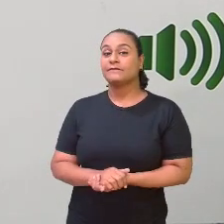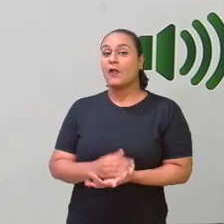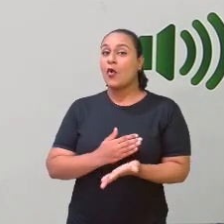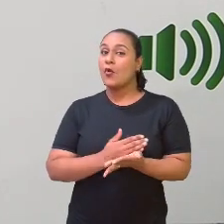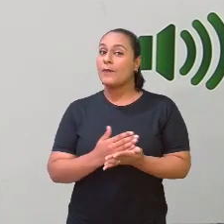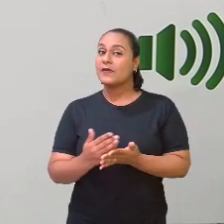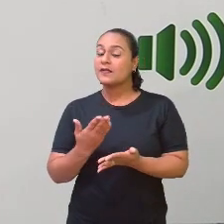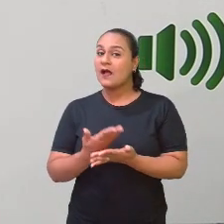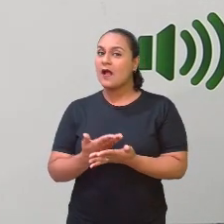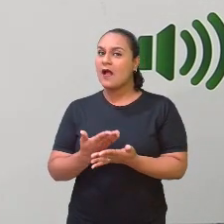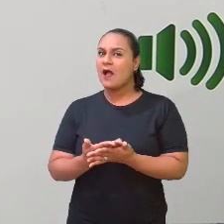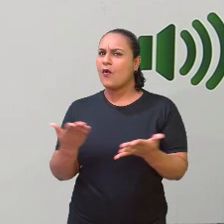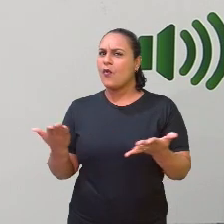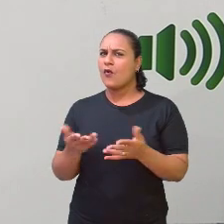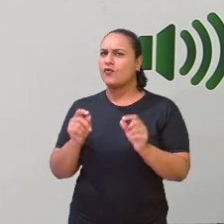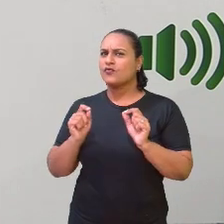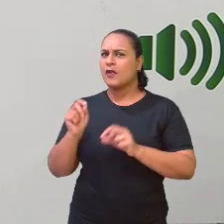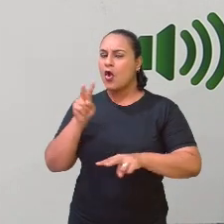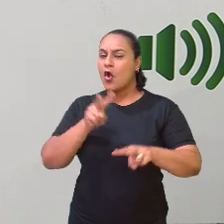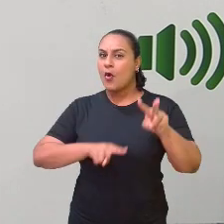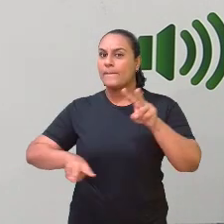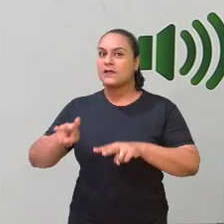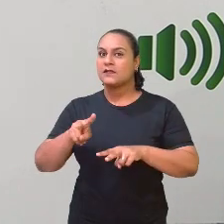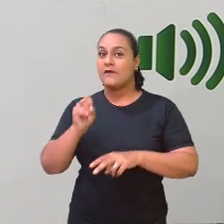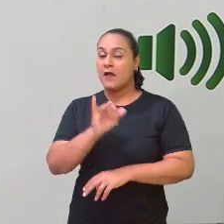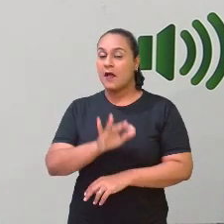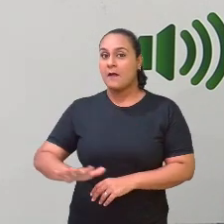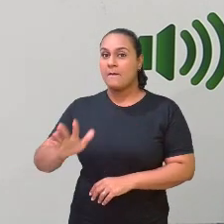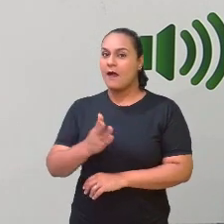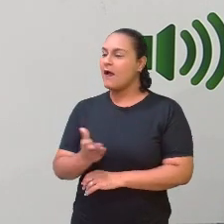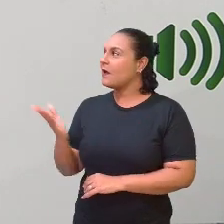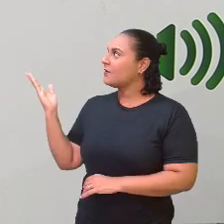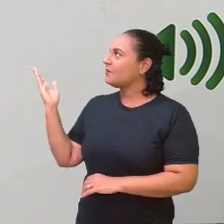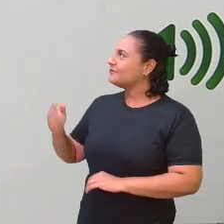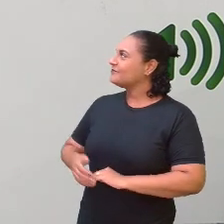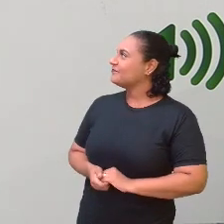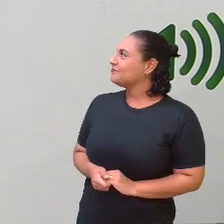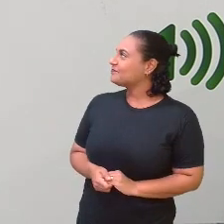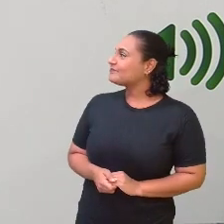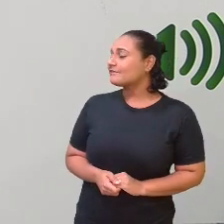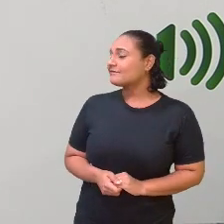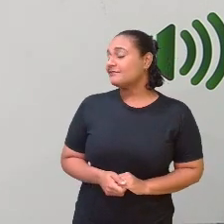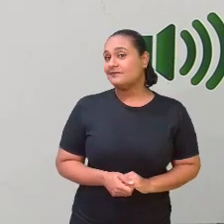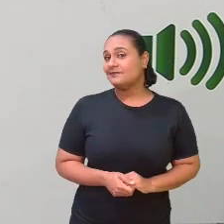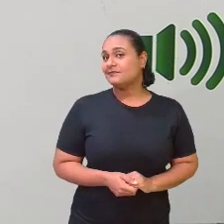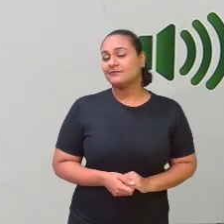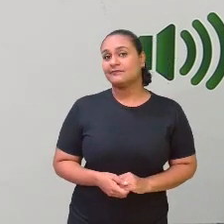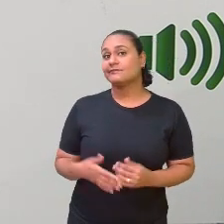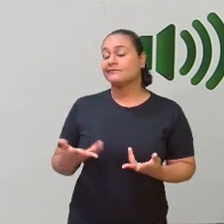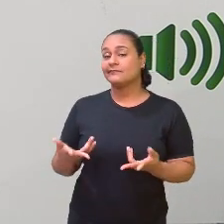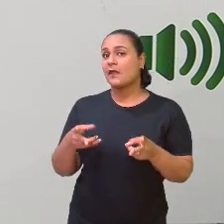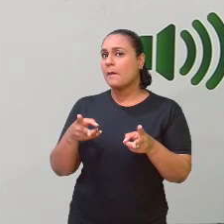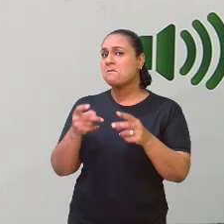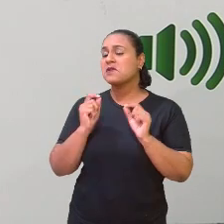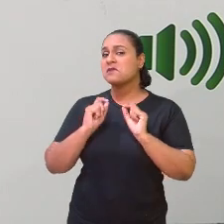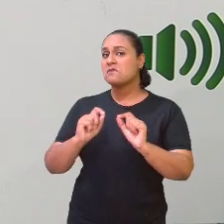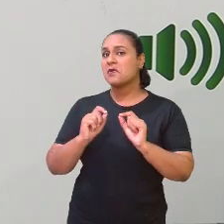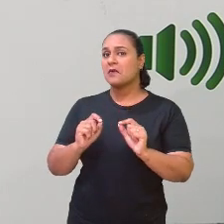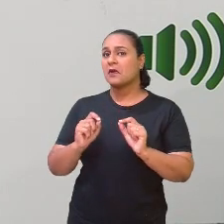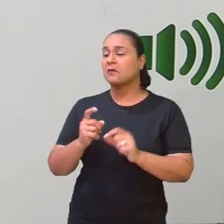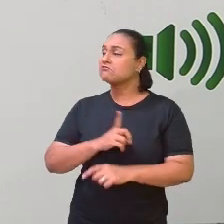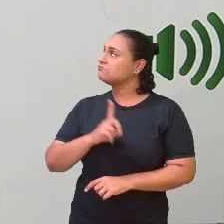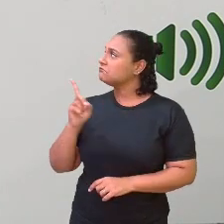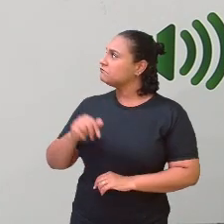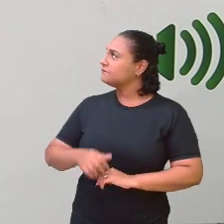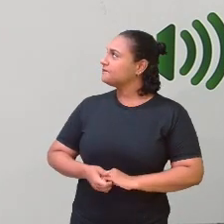começasse a nossa aula de hoje observando essa imagem, certo? O que nós podemos observar aí? O que nós estamos vendo